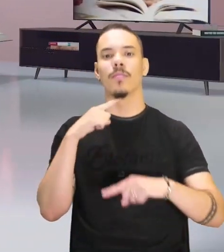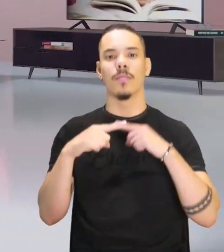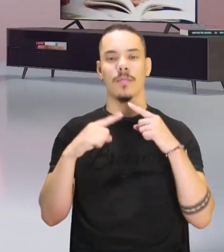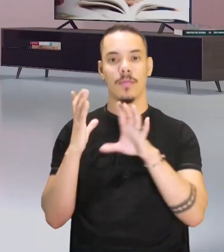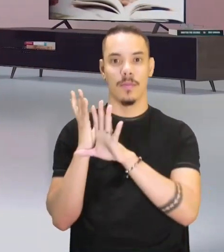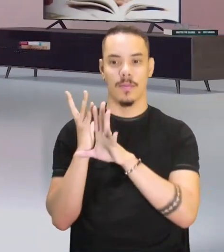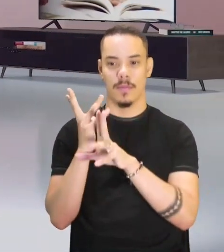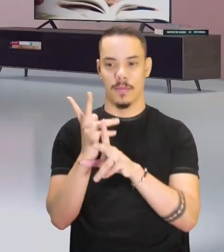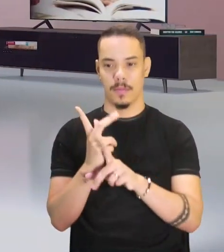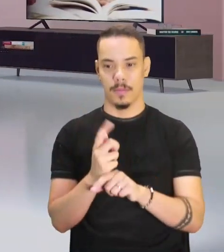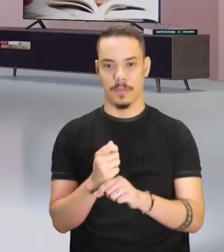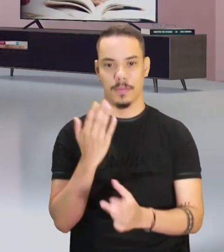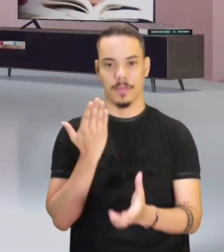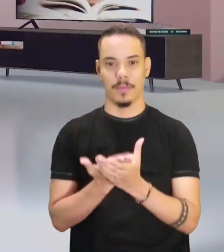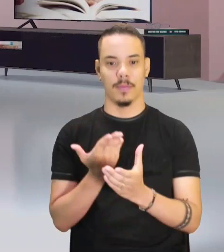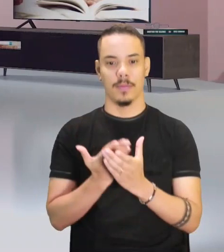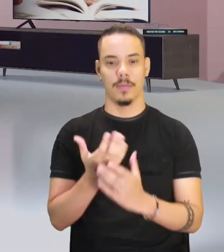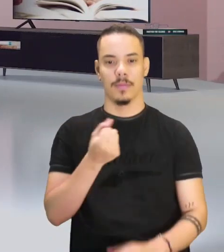aula